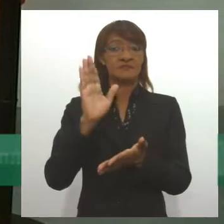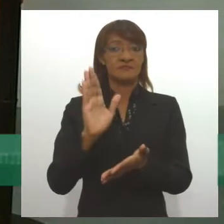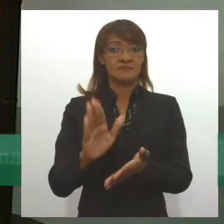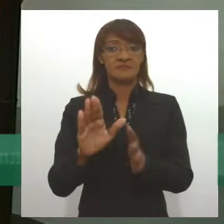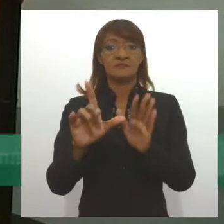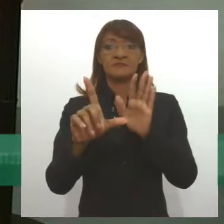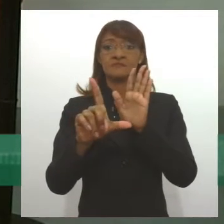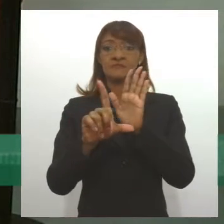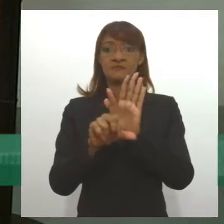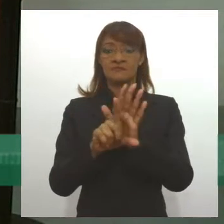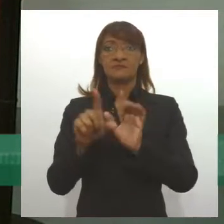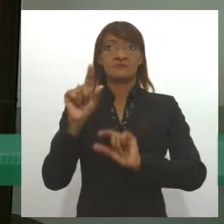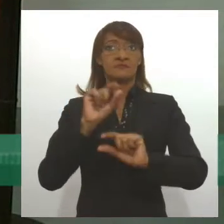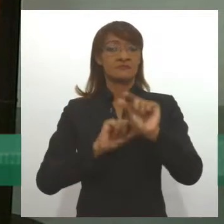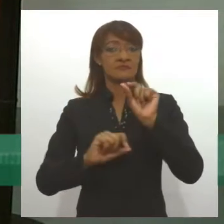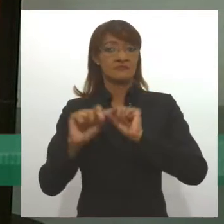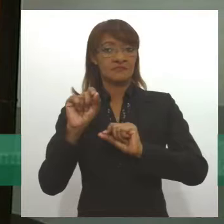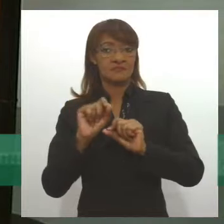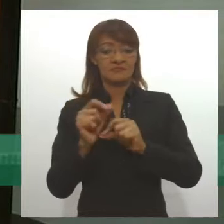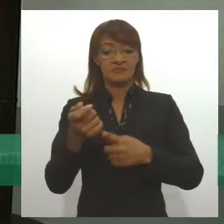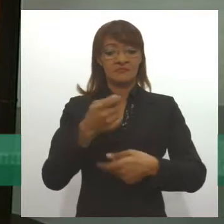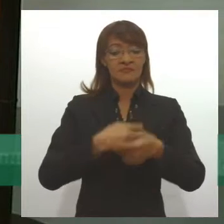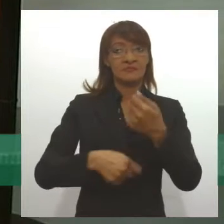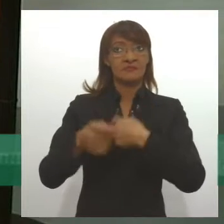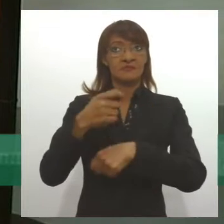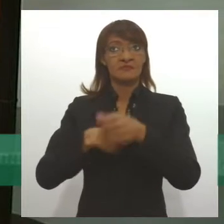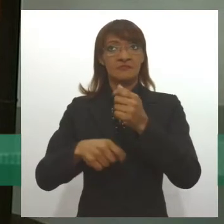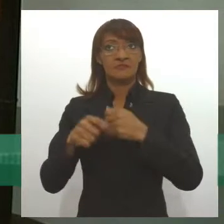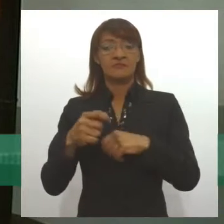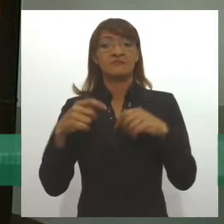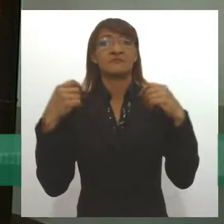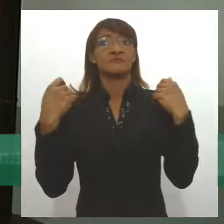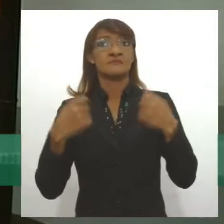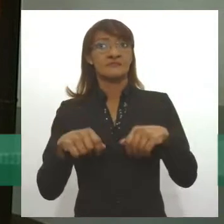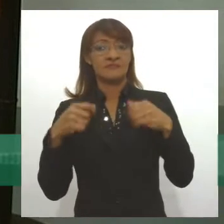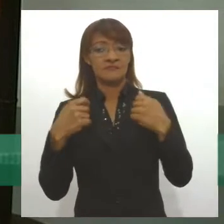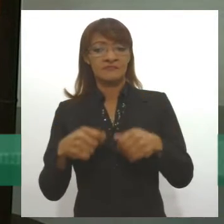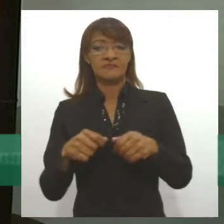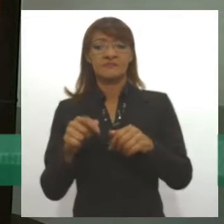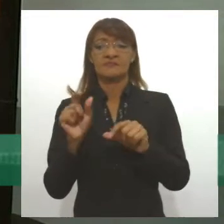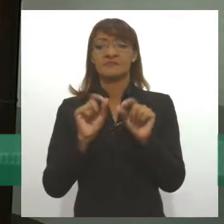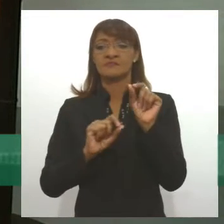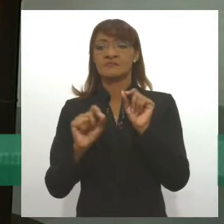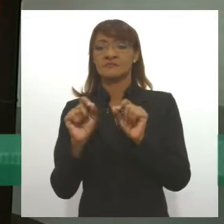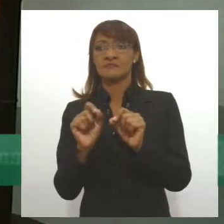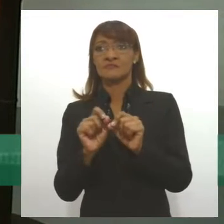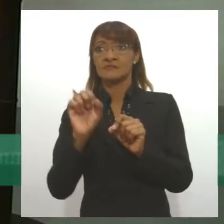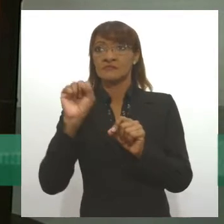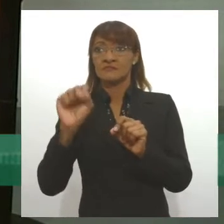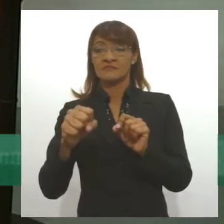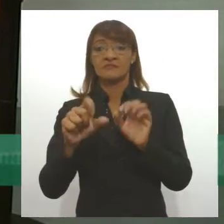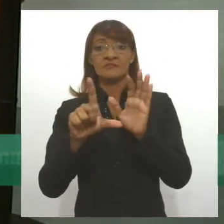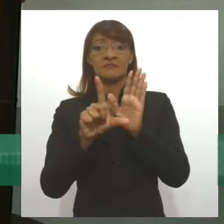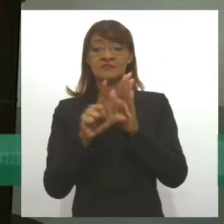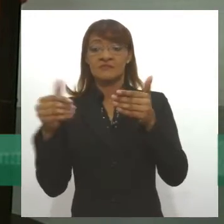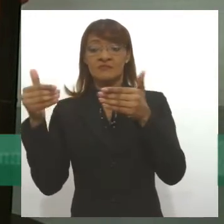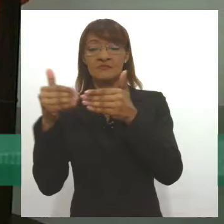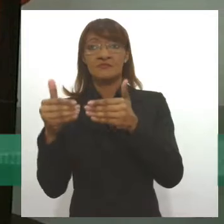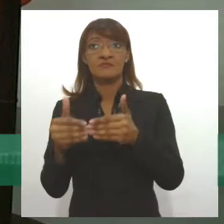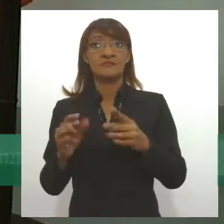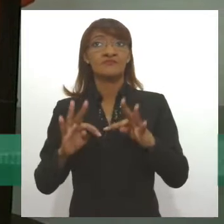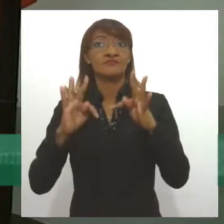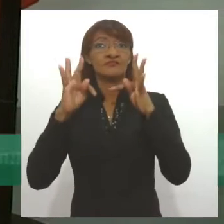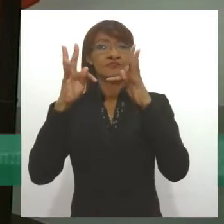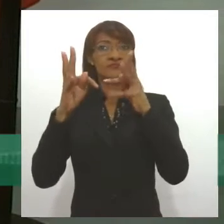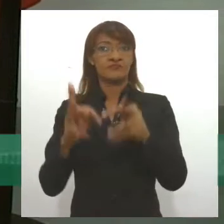lei, aí os órgãos da administração pública vão precisar fazer um pente fino e aí regulamentar e enquadrar todo mundo no